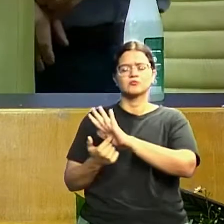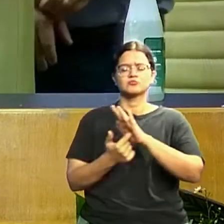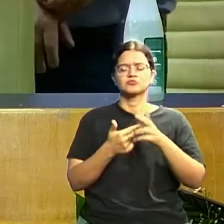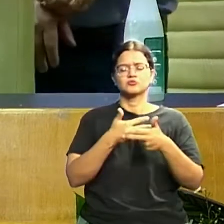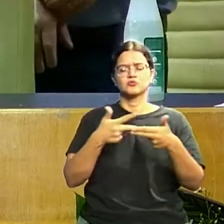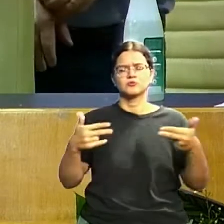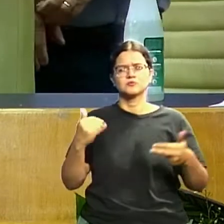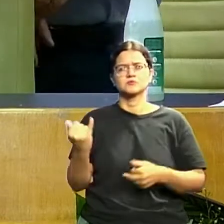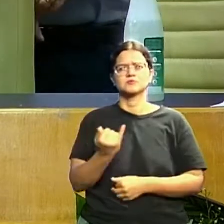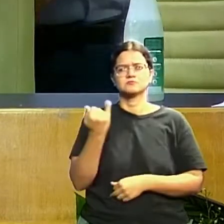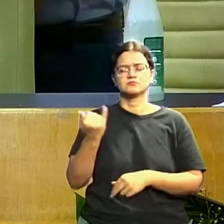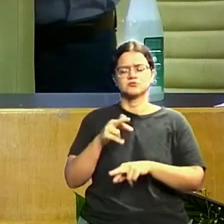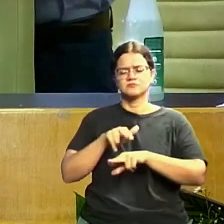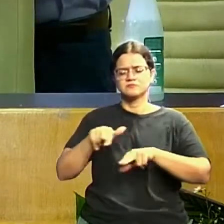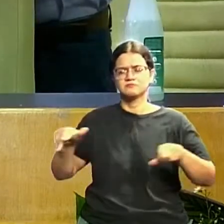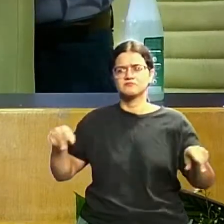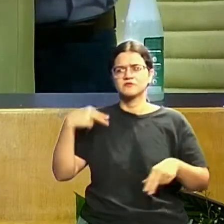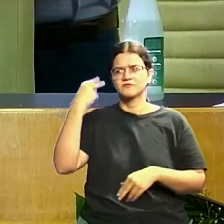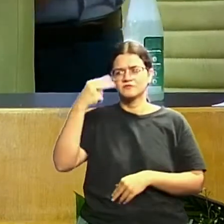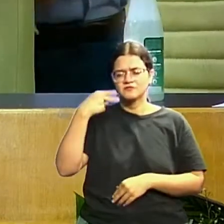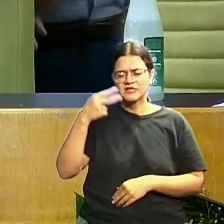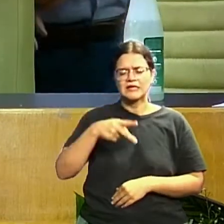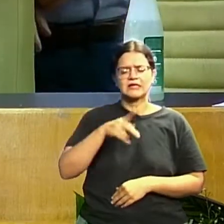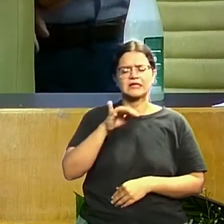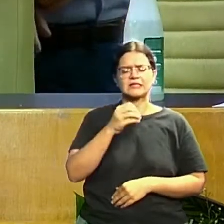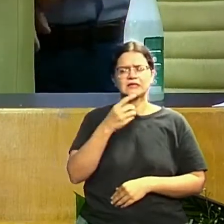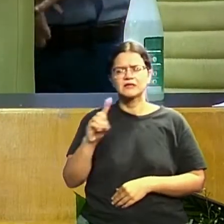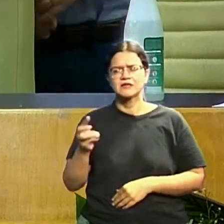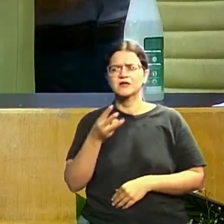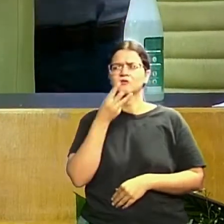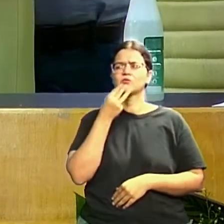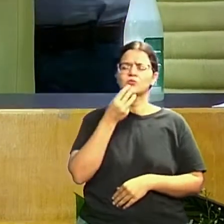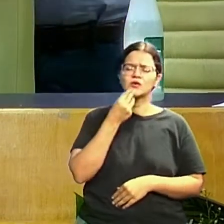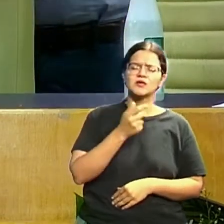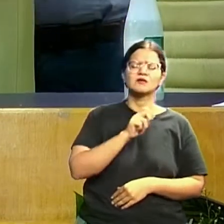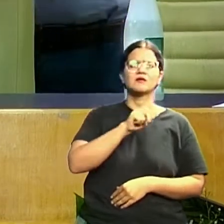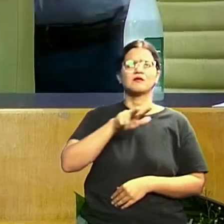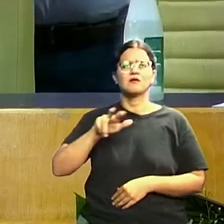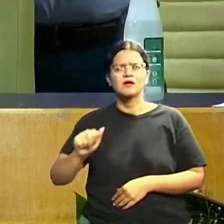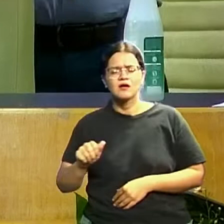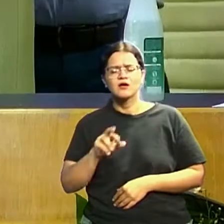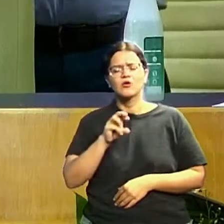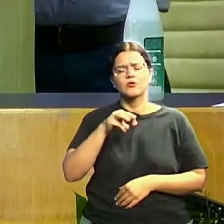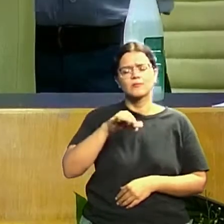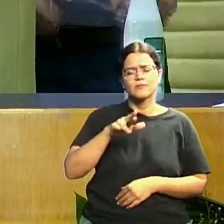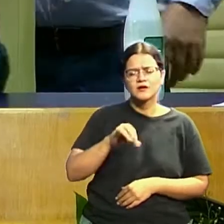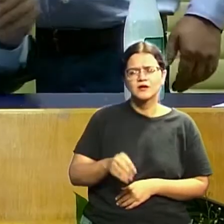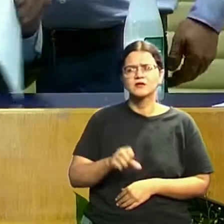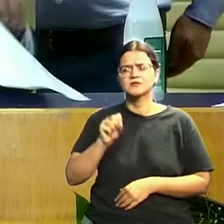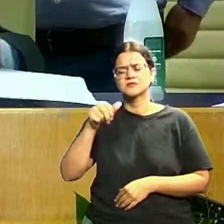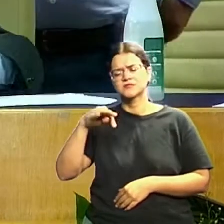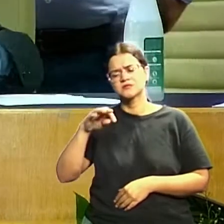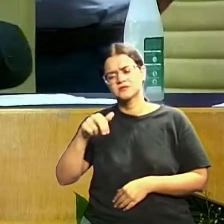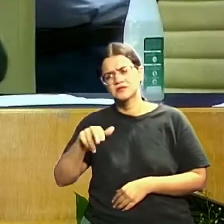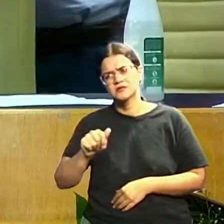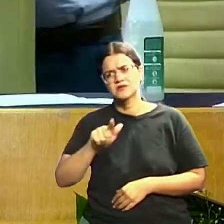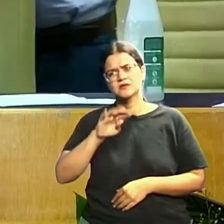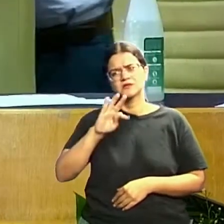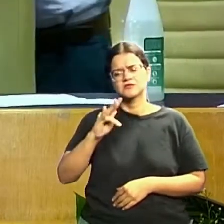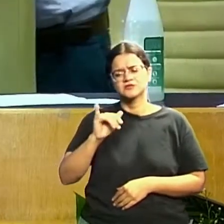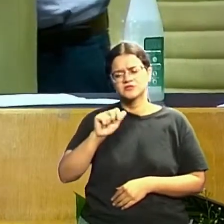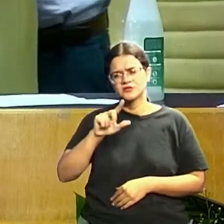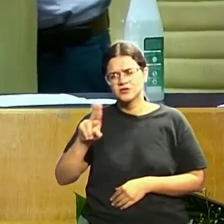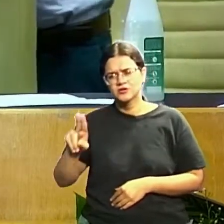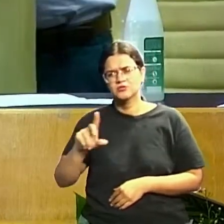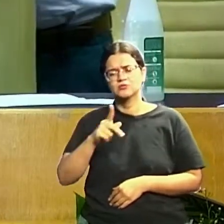matérias William Veloso, Joãozinho Guimarães, Lucas Quitão, Anselmo Pereira, Ava Santiago, Romário Porto Capo, Santana Gomes, Tiago Guiotti,